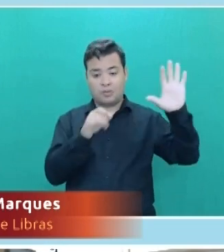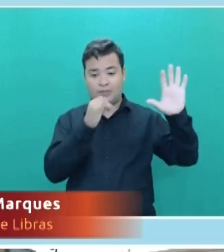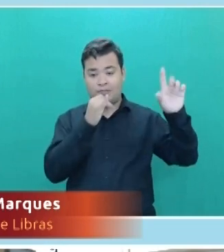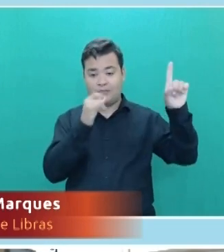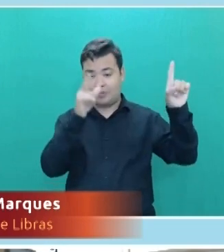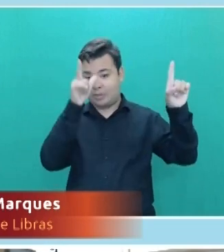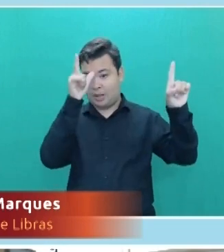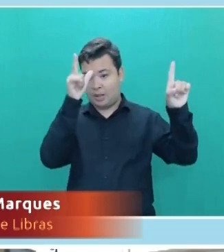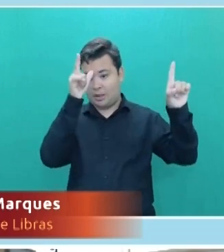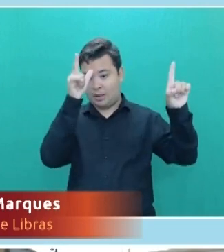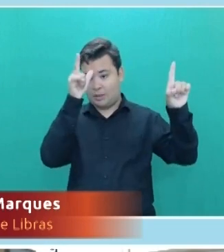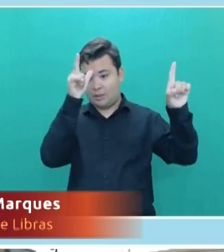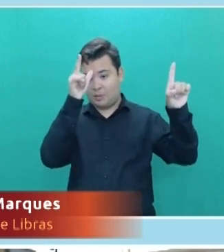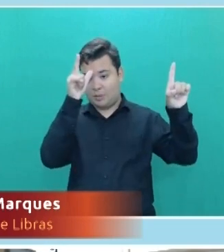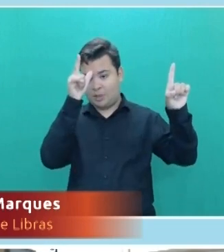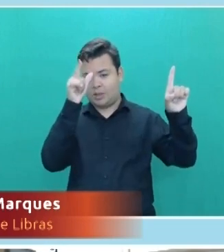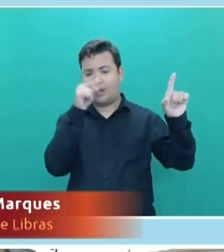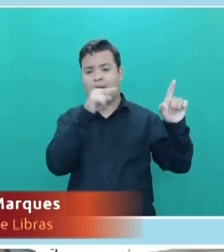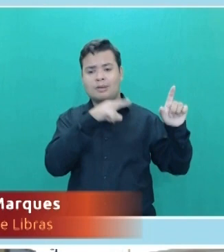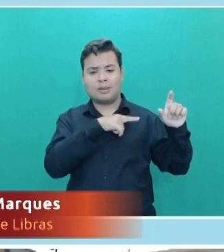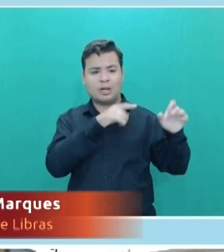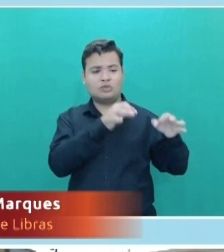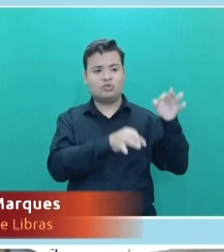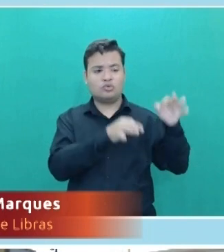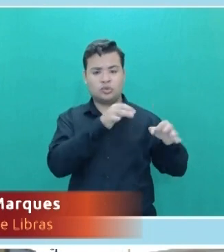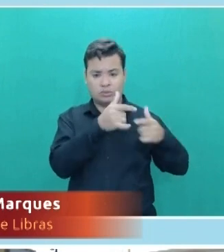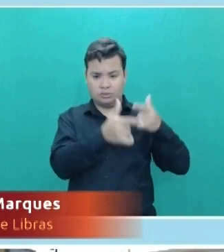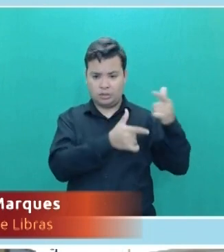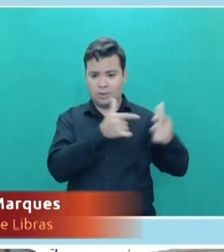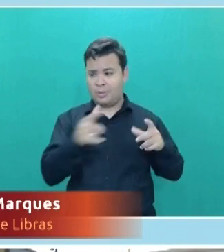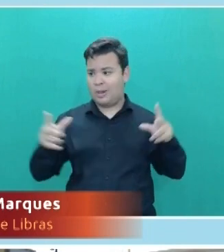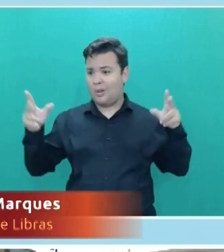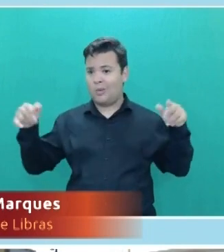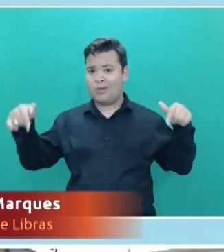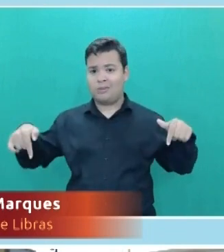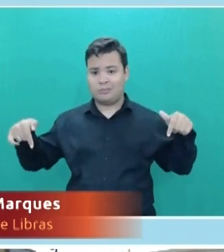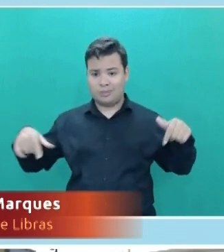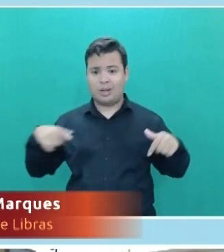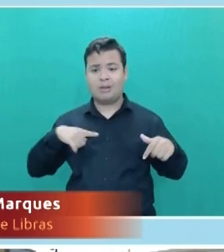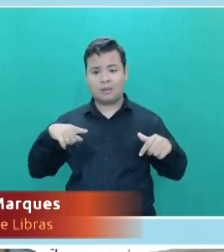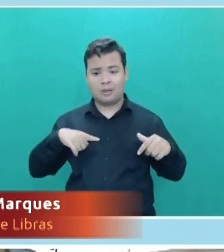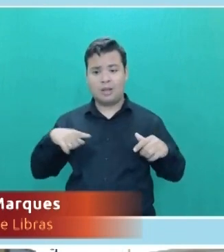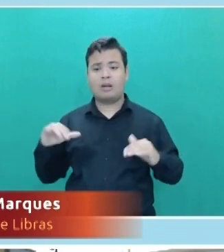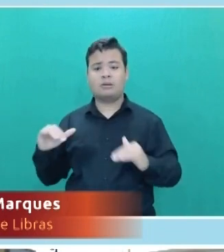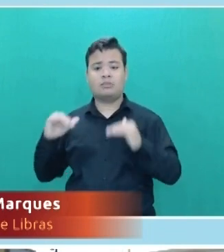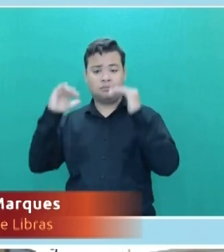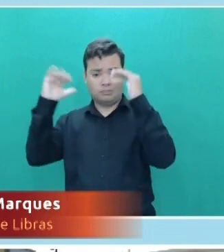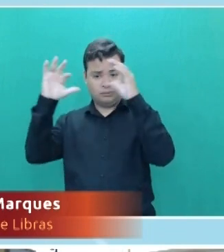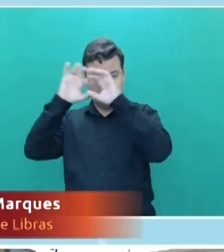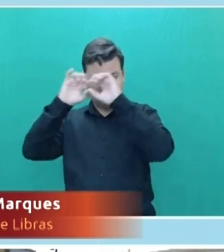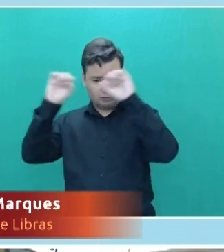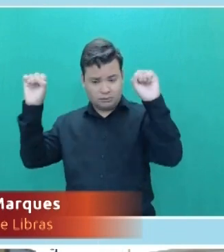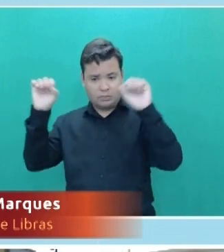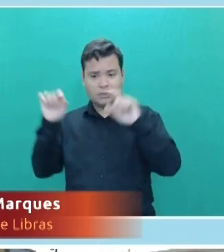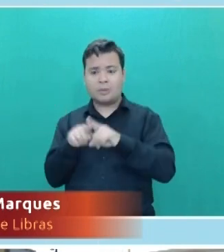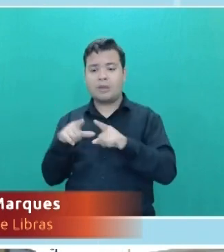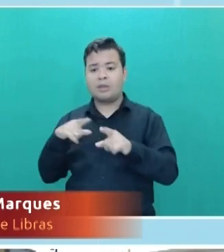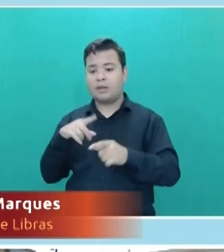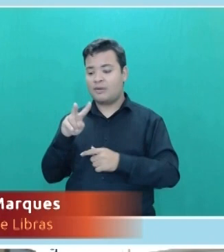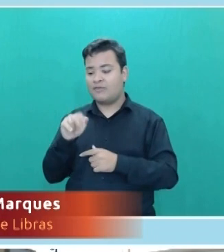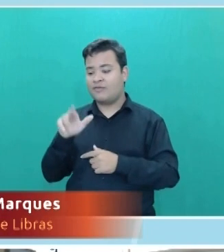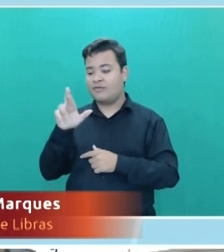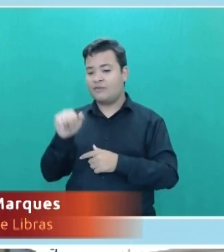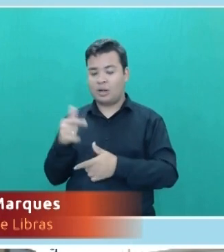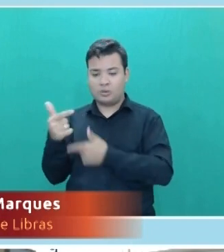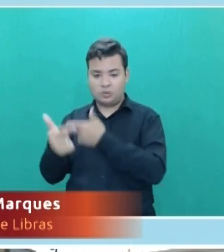da Alemanha é idêntico ao nosso, com o Tribunal Superior, os tribunais regionais e a Vara do Trabalho. O Reino